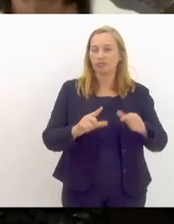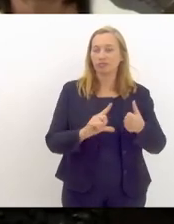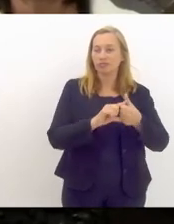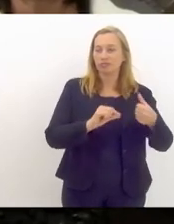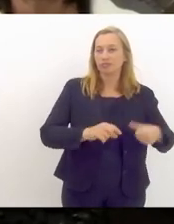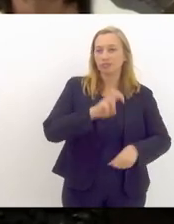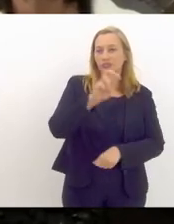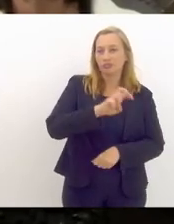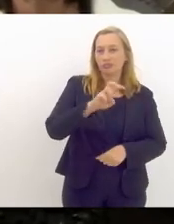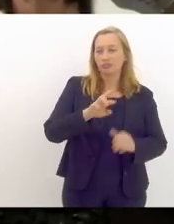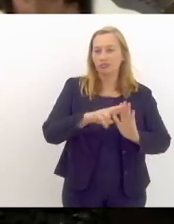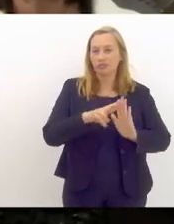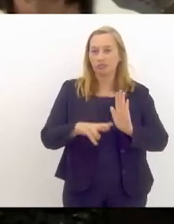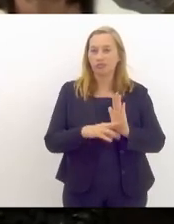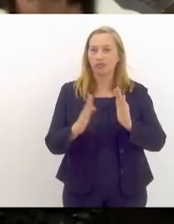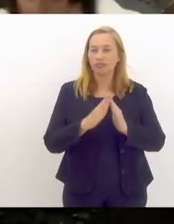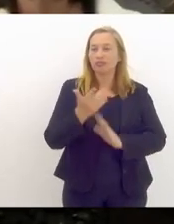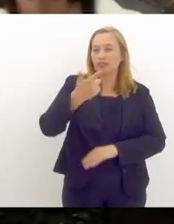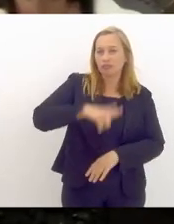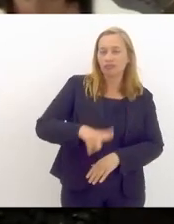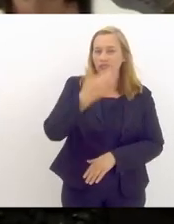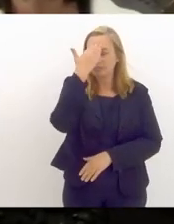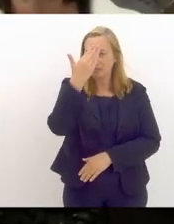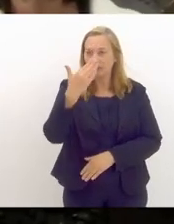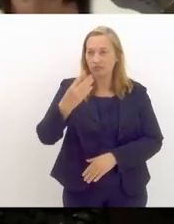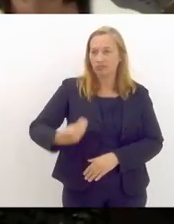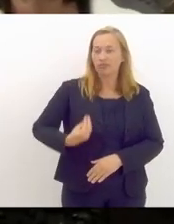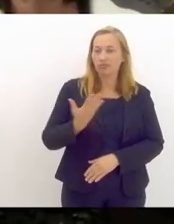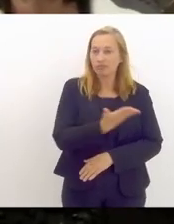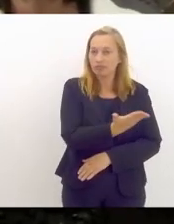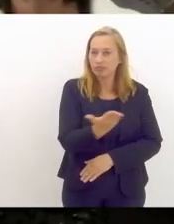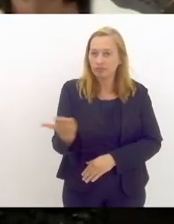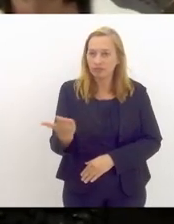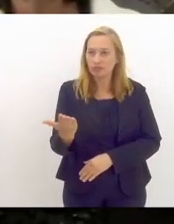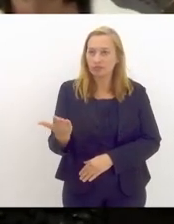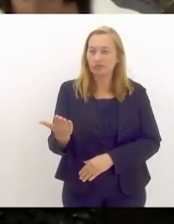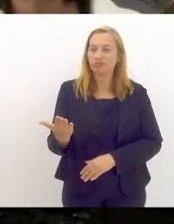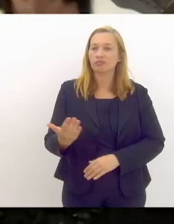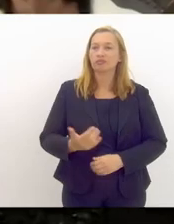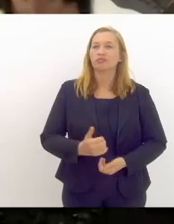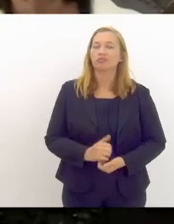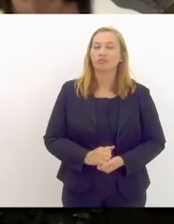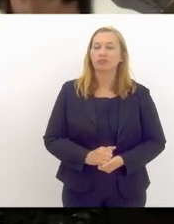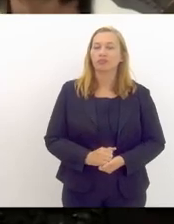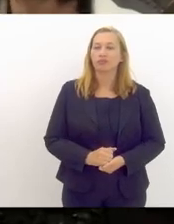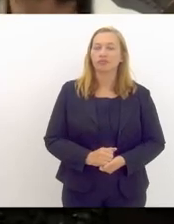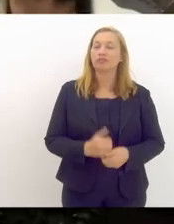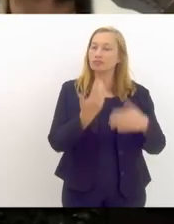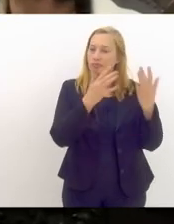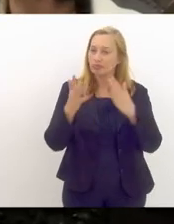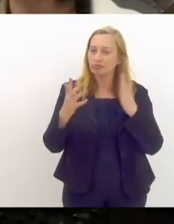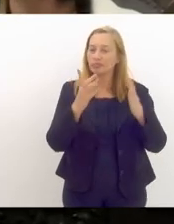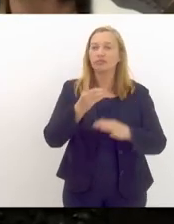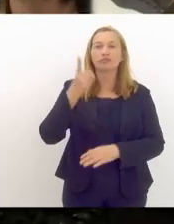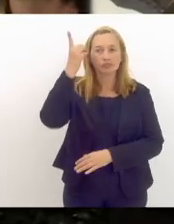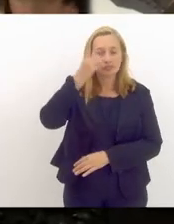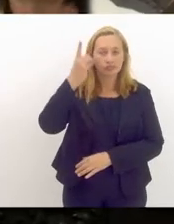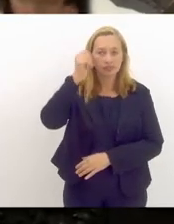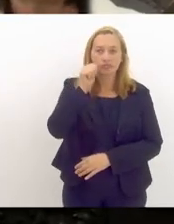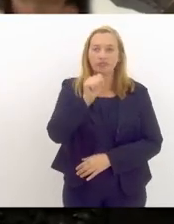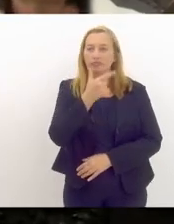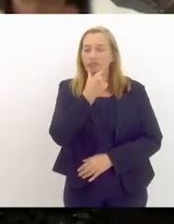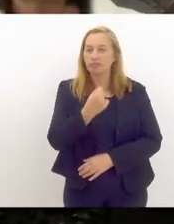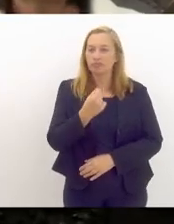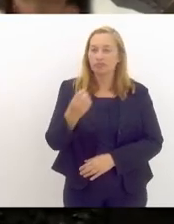Regimento Interno. Mais uma vez, agradeço a presença de todas e todos parabenizo as deputadas e deputados